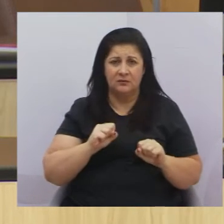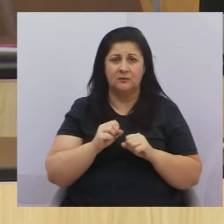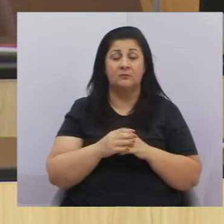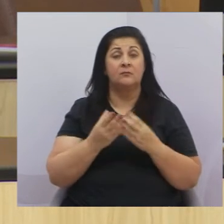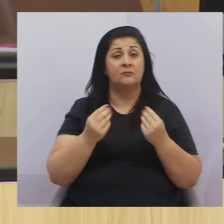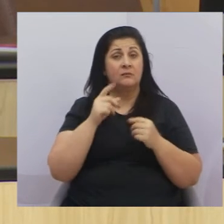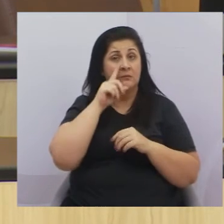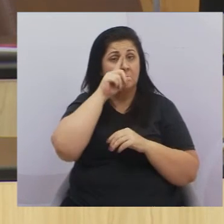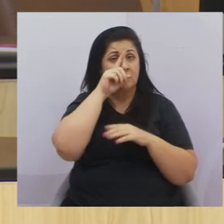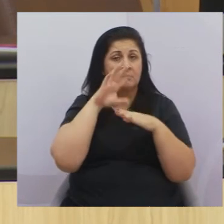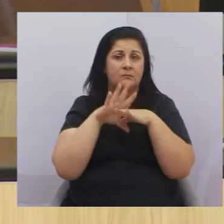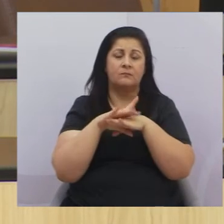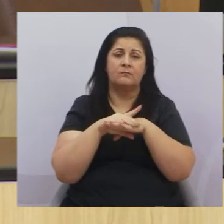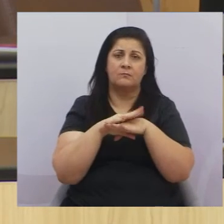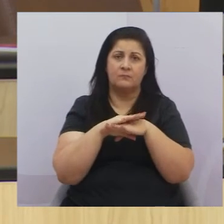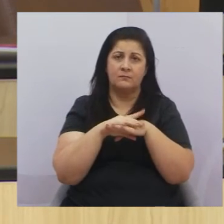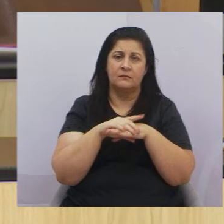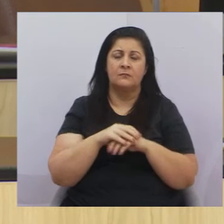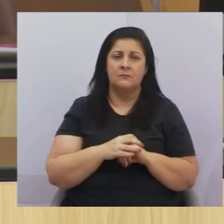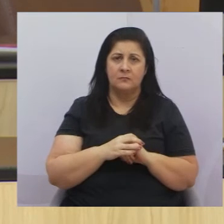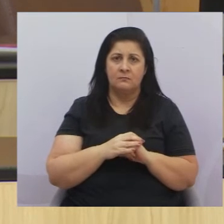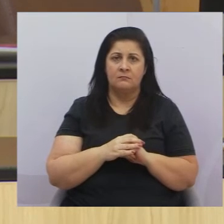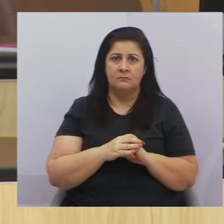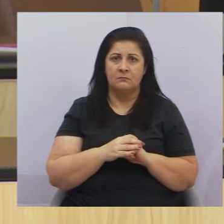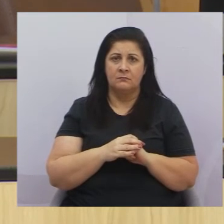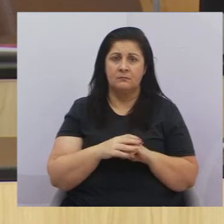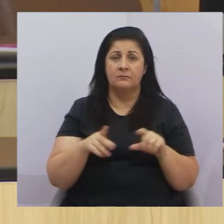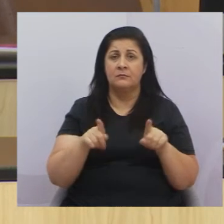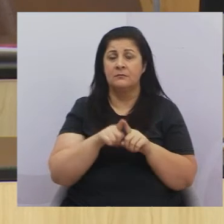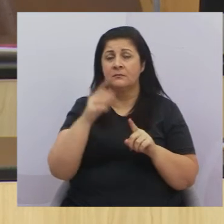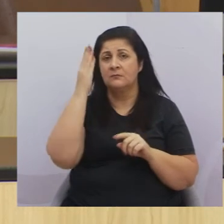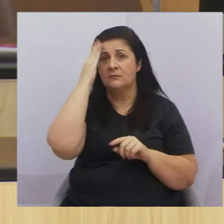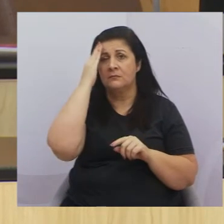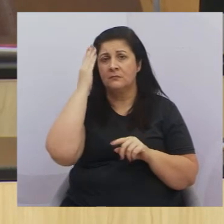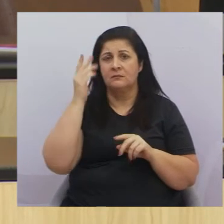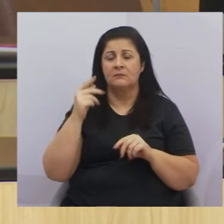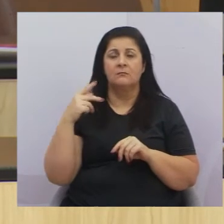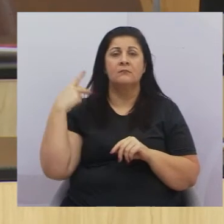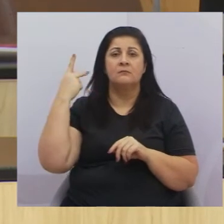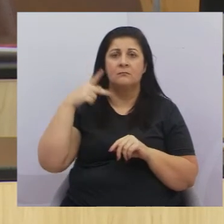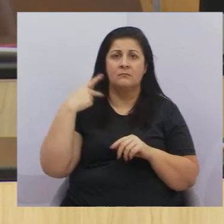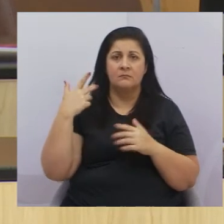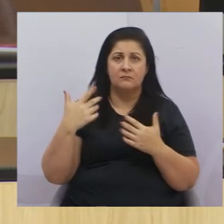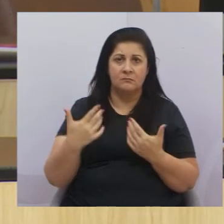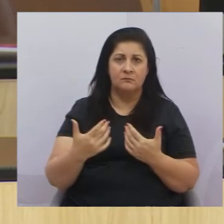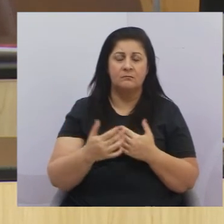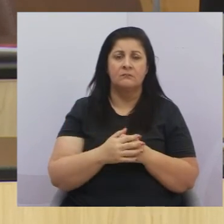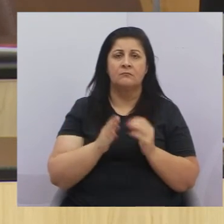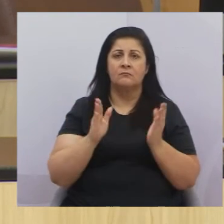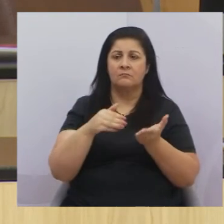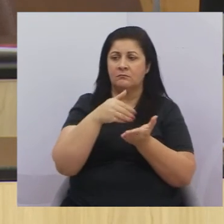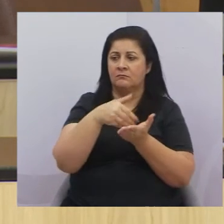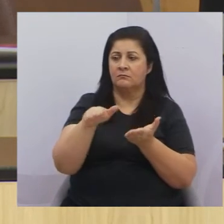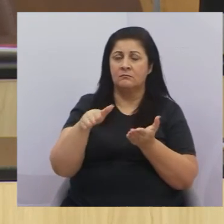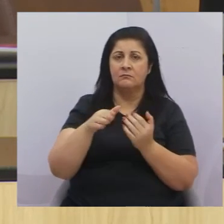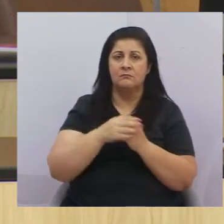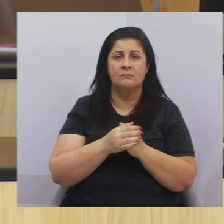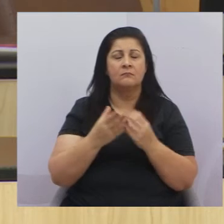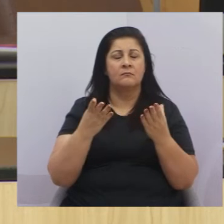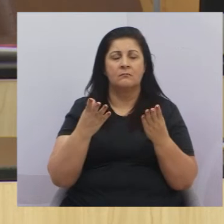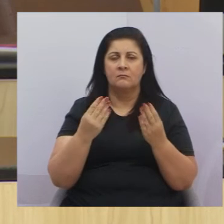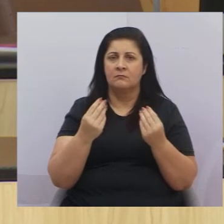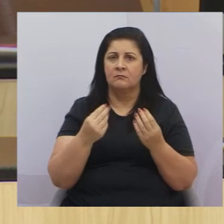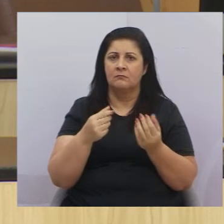de doenças, e considerando, por fim, que este vereador já encaminhou ao Executivo diversos